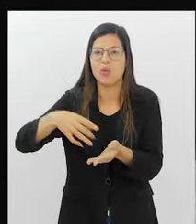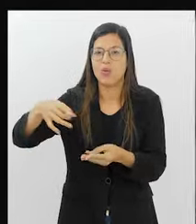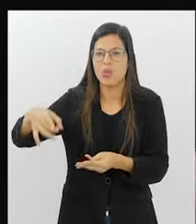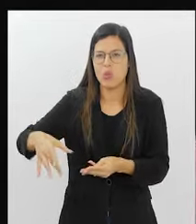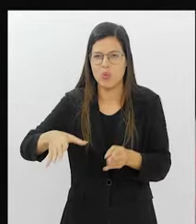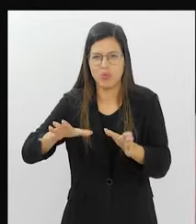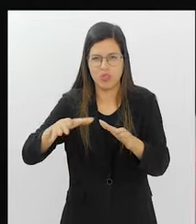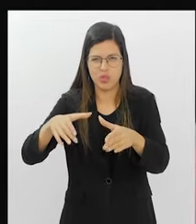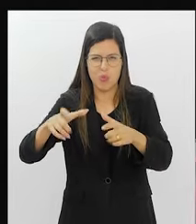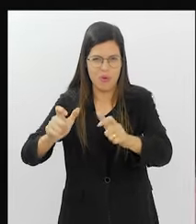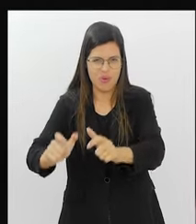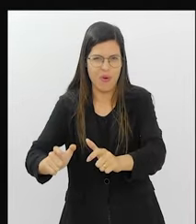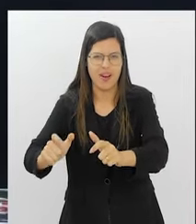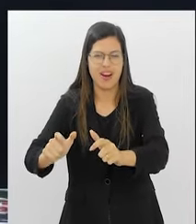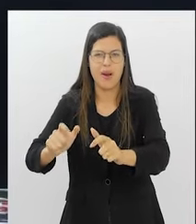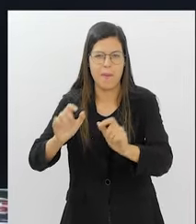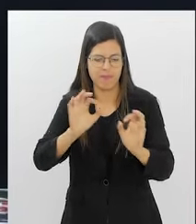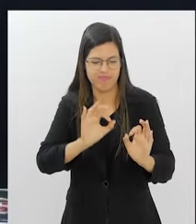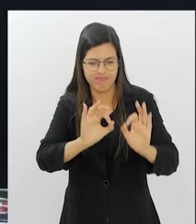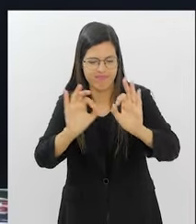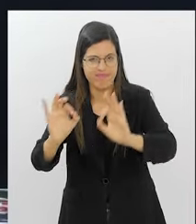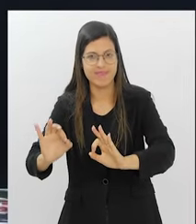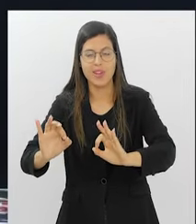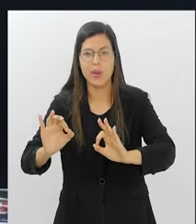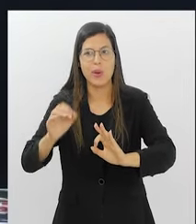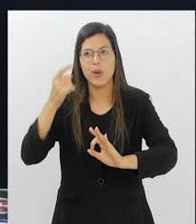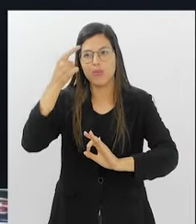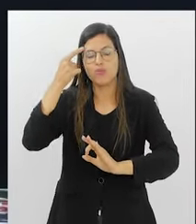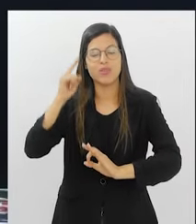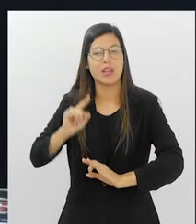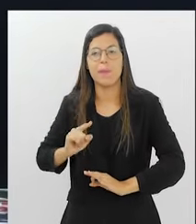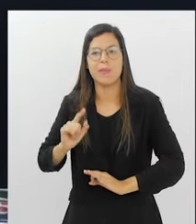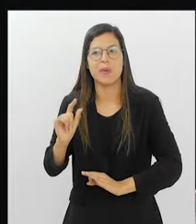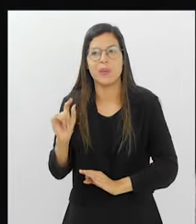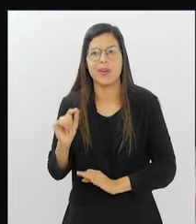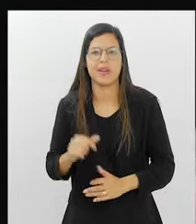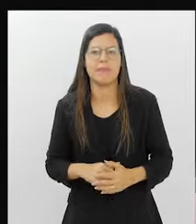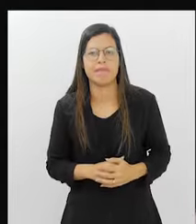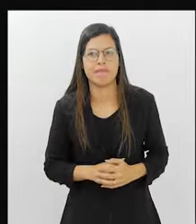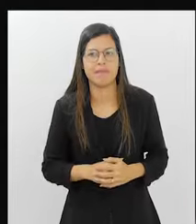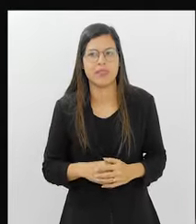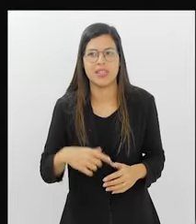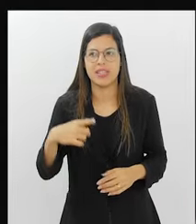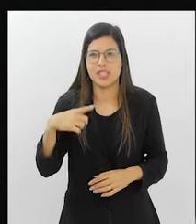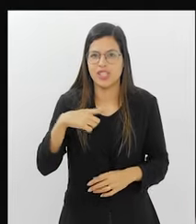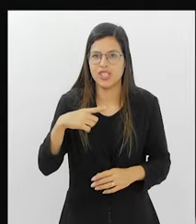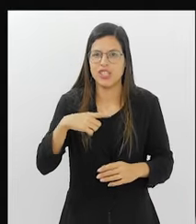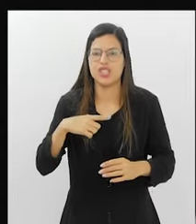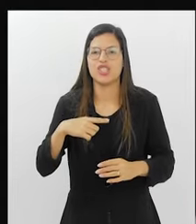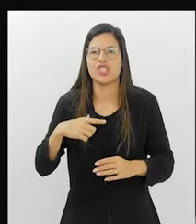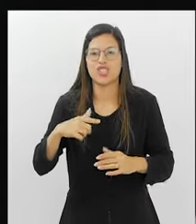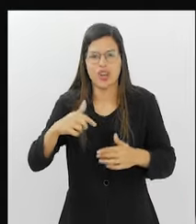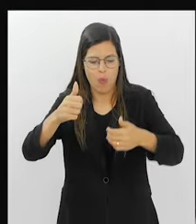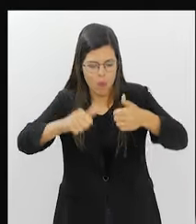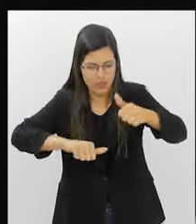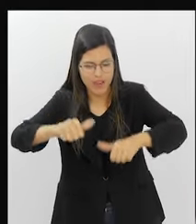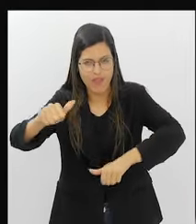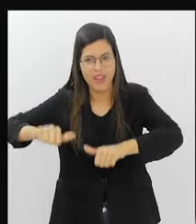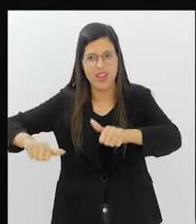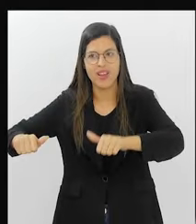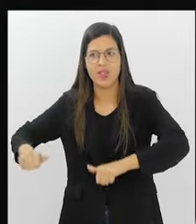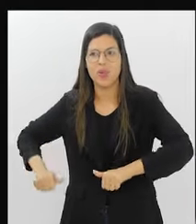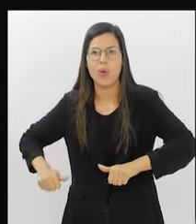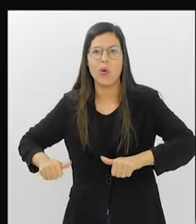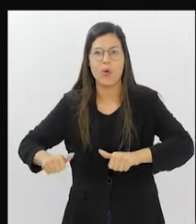no último setor e eu já eu nem sabia que que tinham as cabines